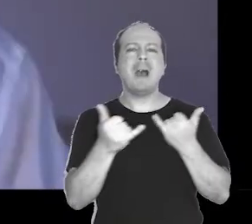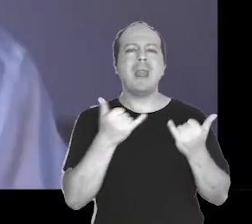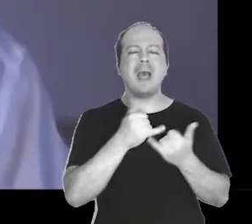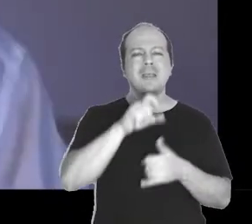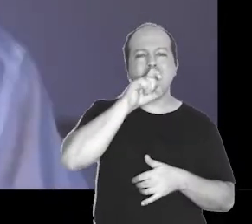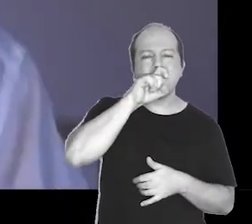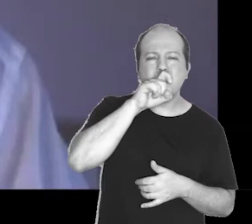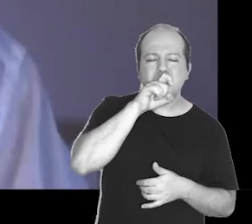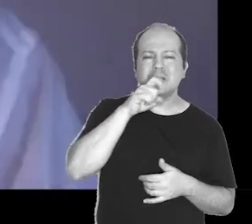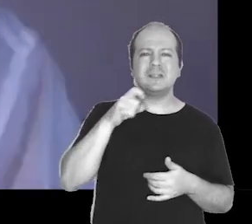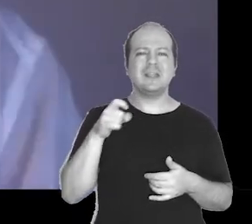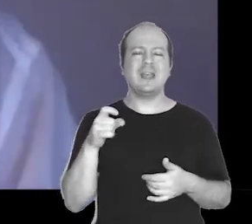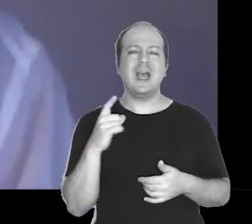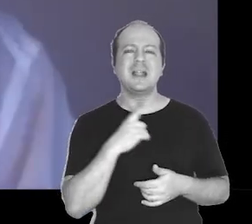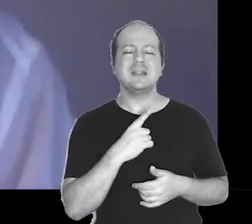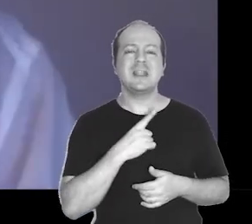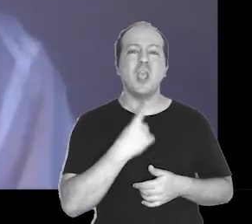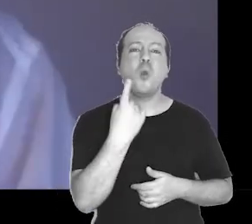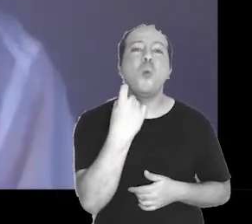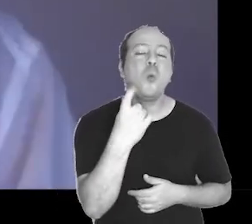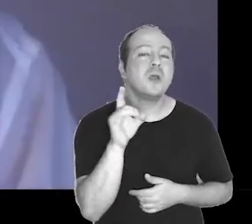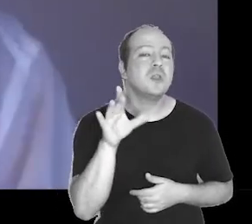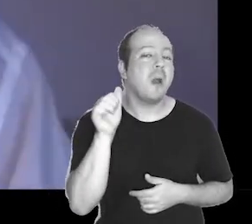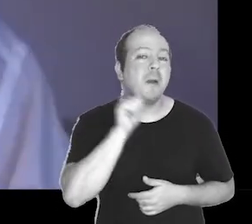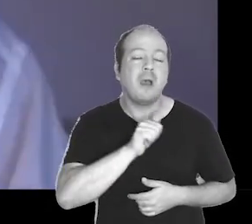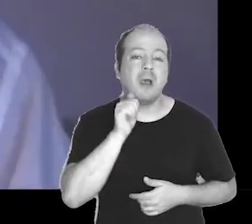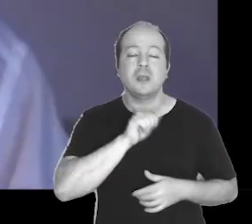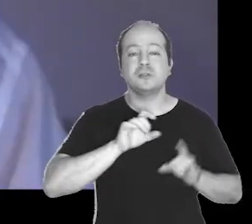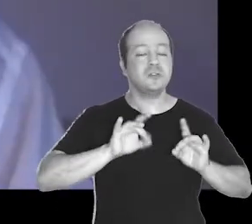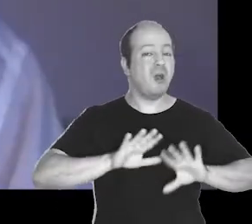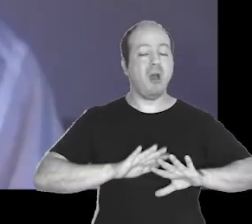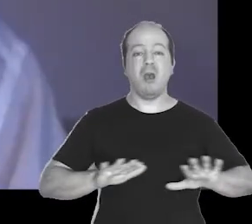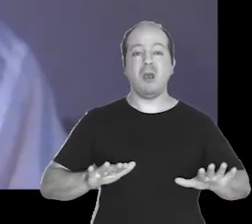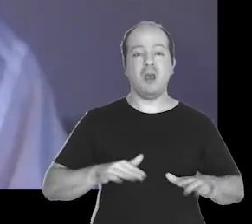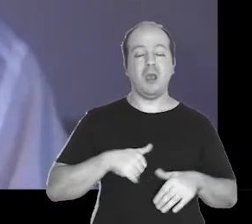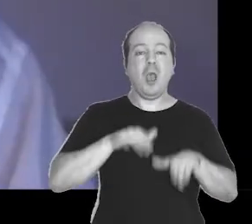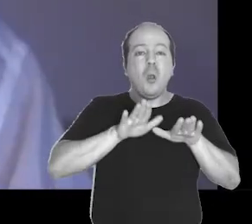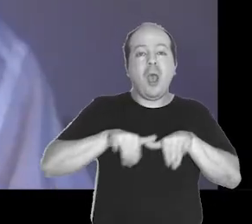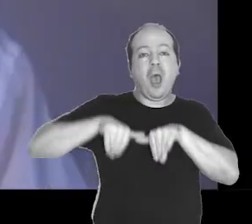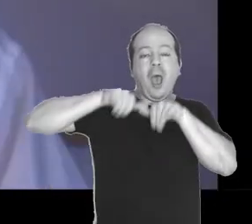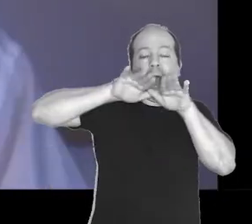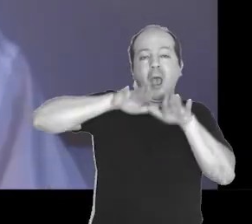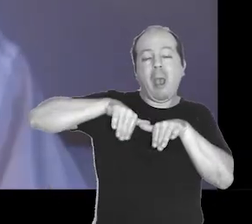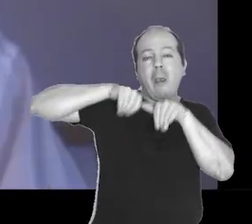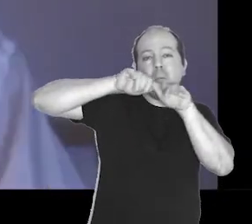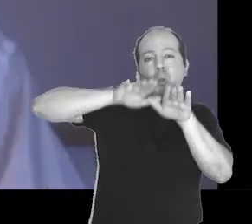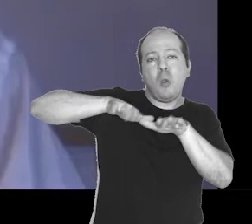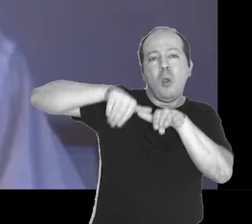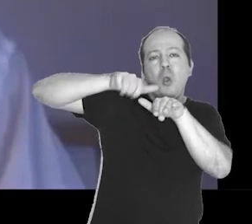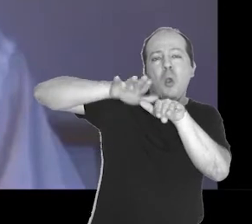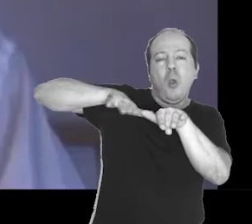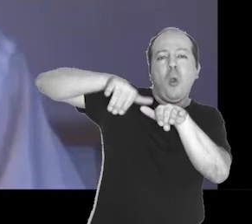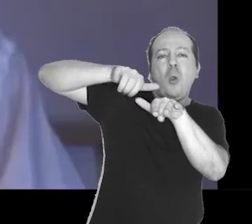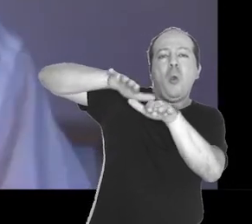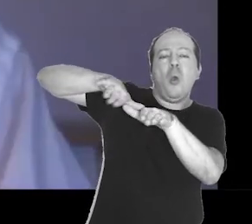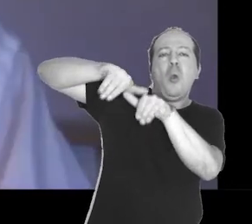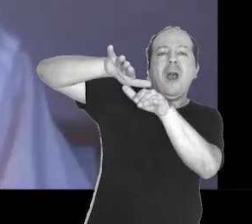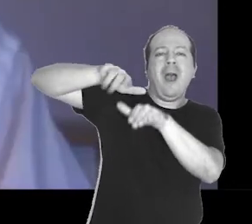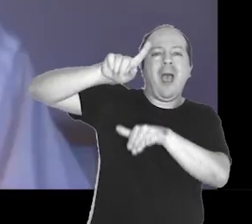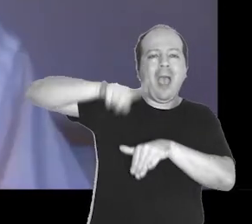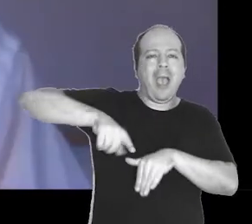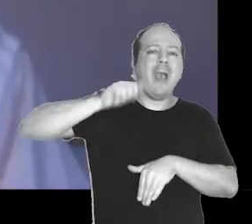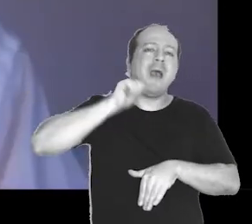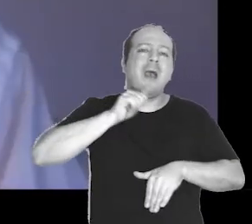uma ave que possui um falo, uma coda, o rabo, ao mesmo tempo em que é símbolo do